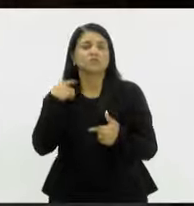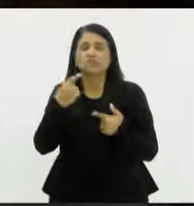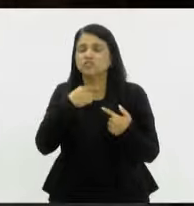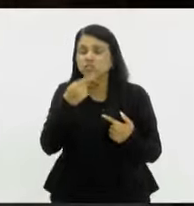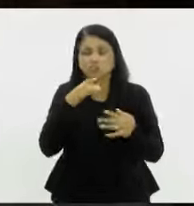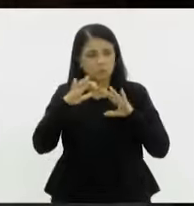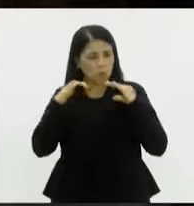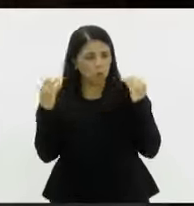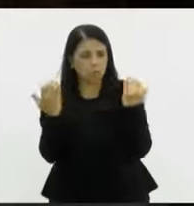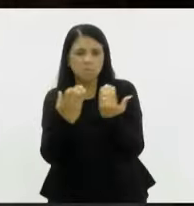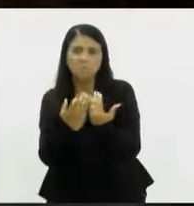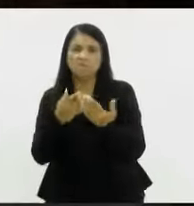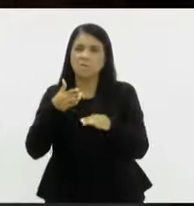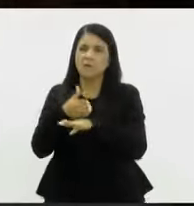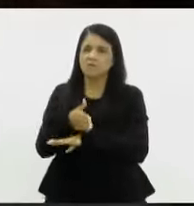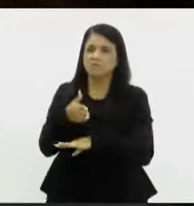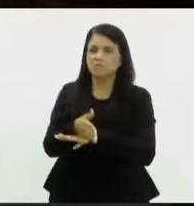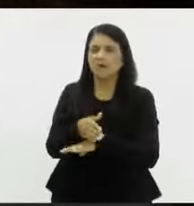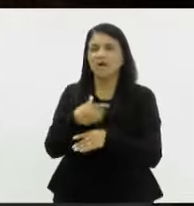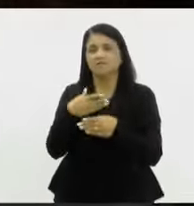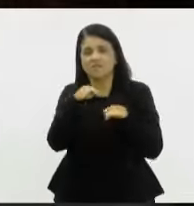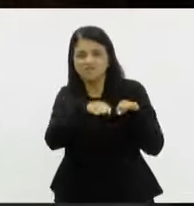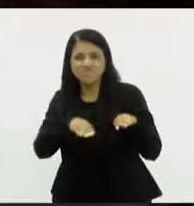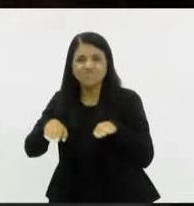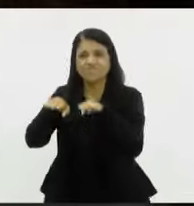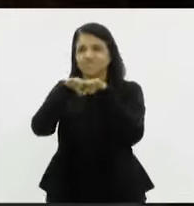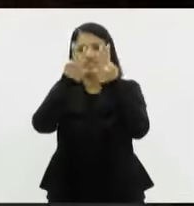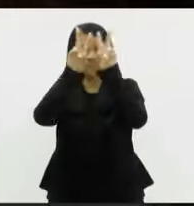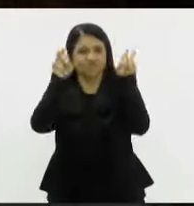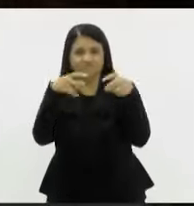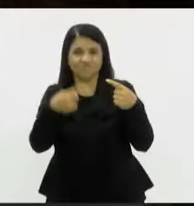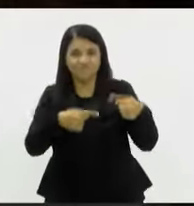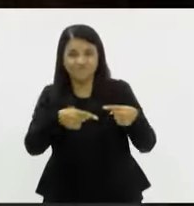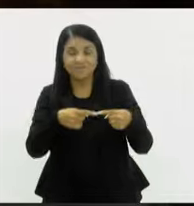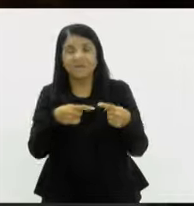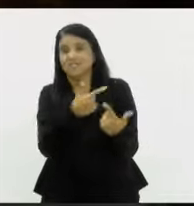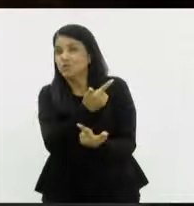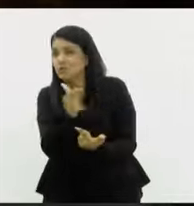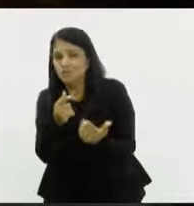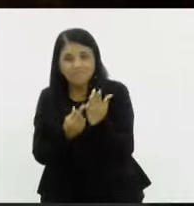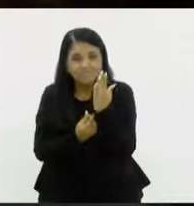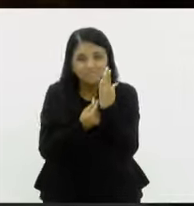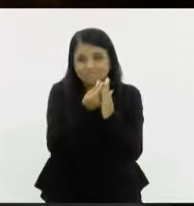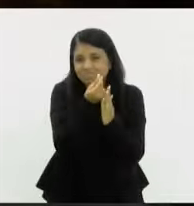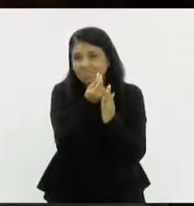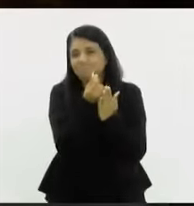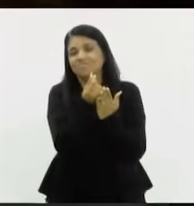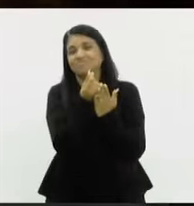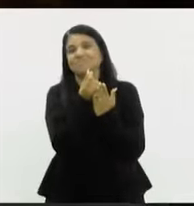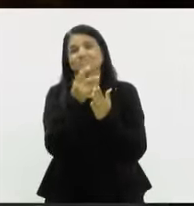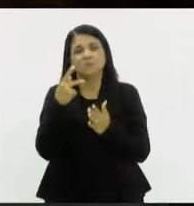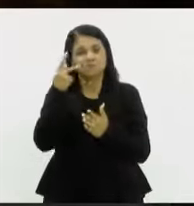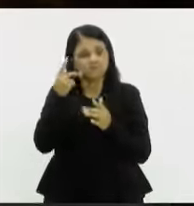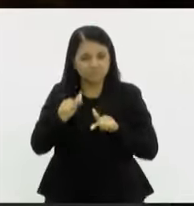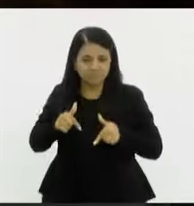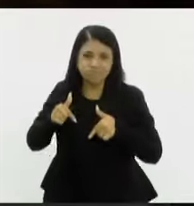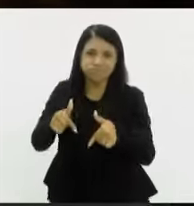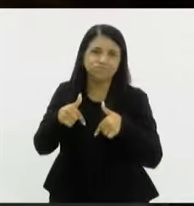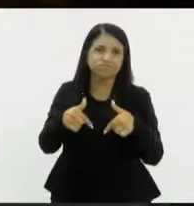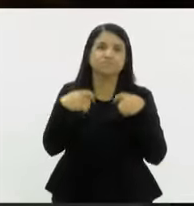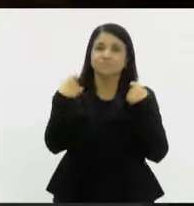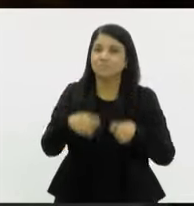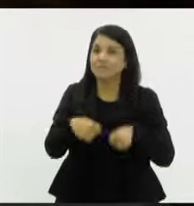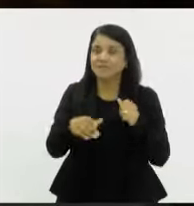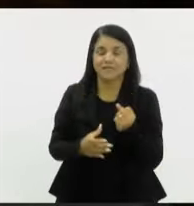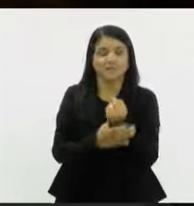existem falando da questão da Equidade se nós não garantimos orçamento para execução das políticas públicas e é por